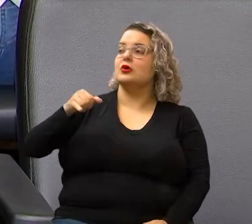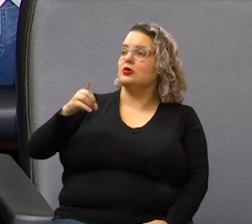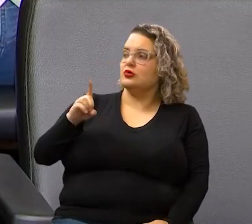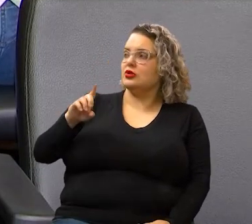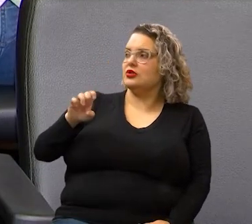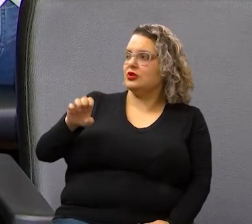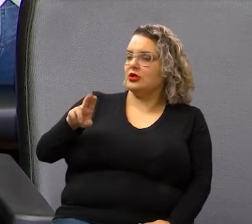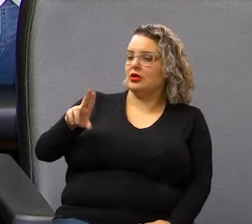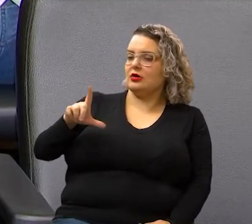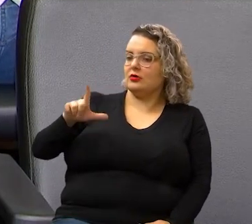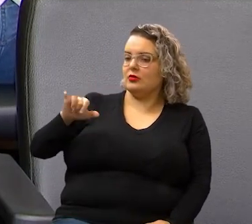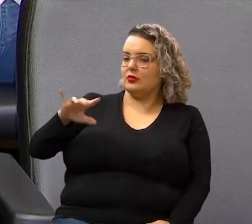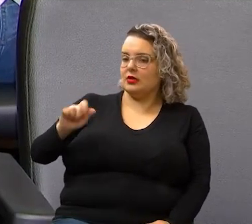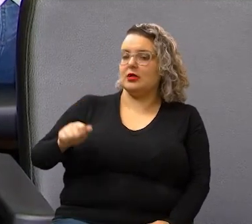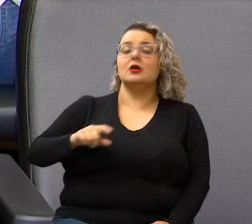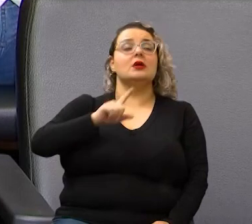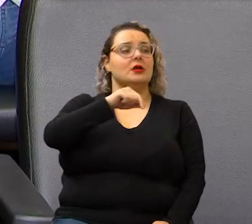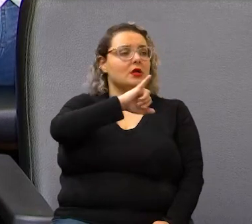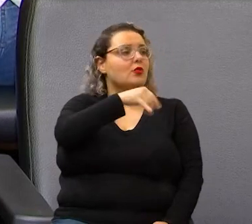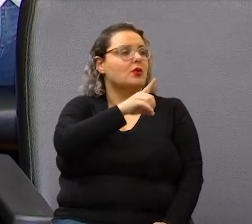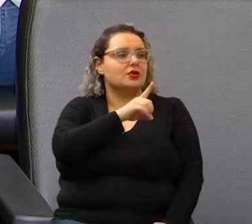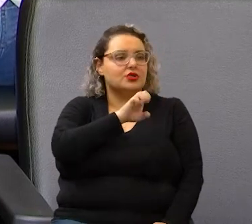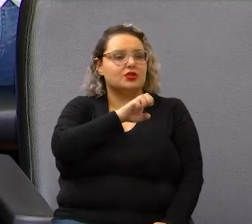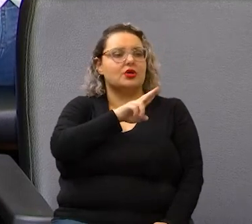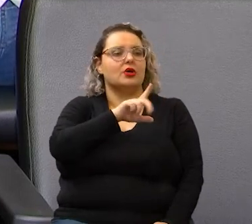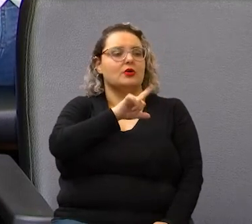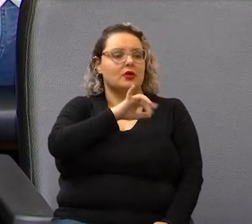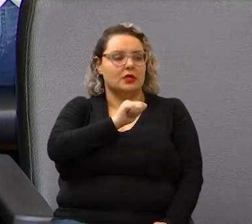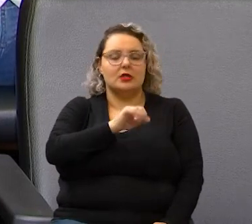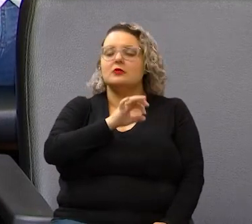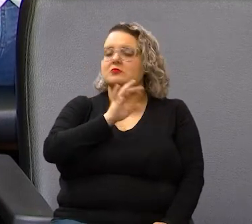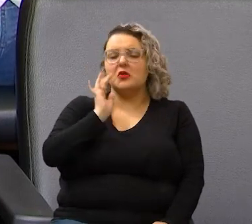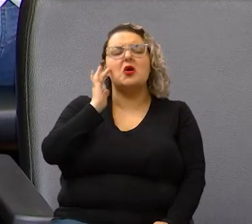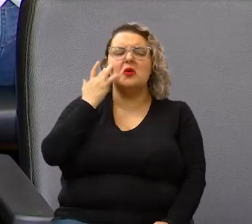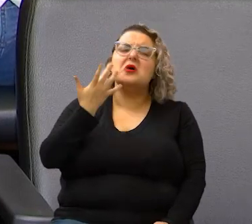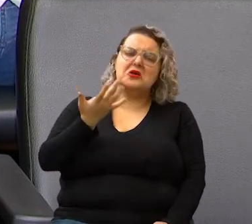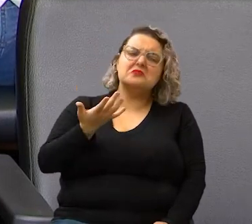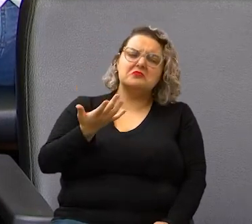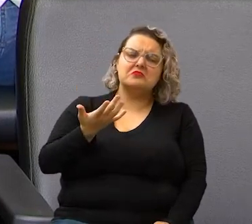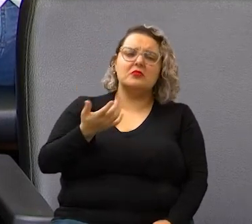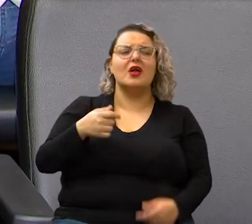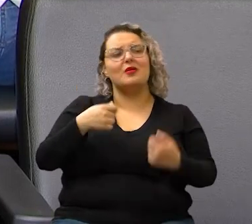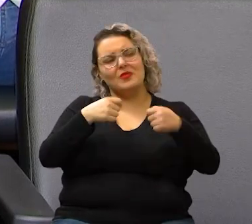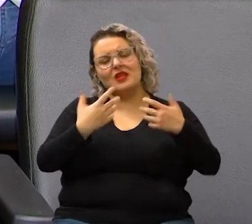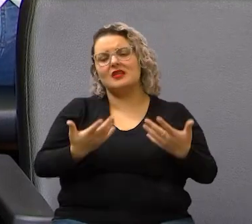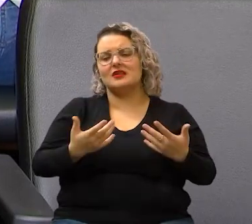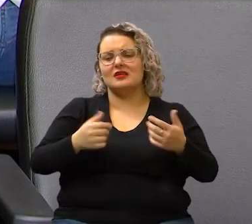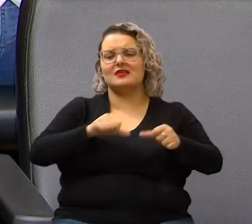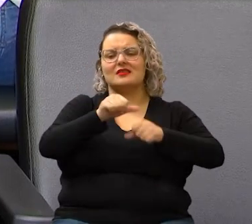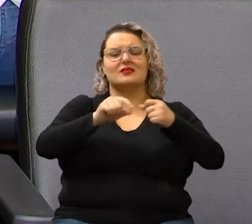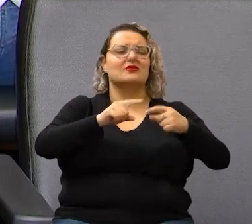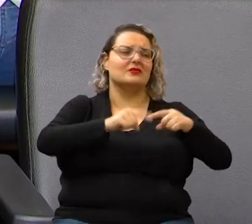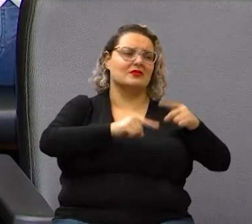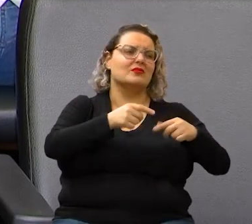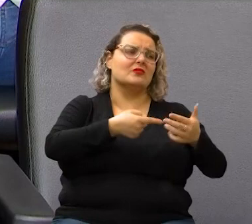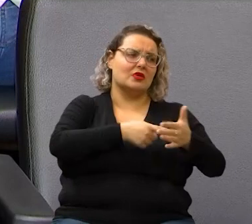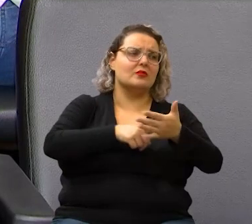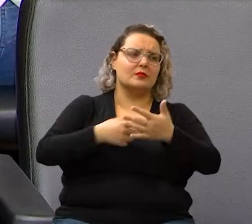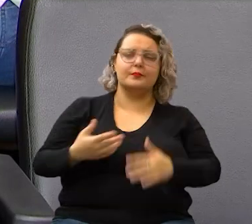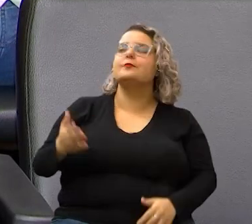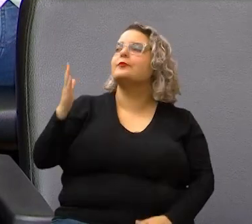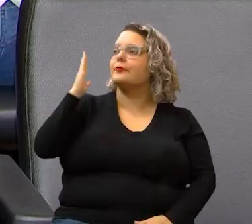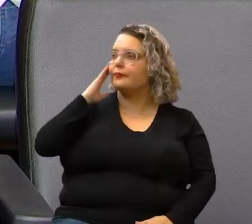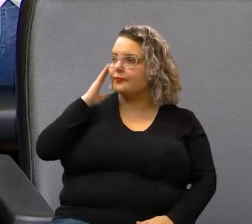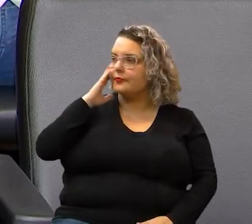Tem do Jardim Eulina. Jardim Eulina, não, esse tá. Esse eu achei, mas só que trocar mais o